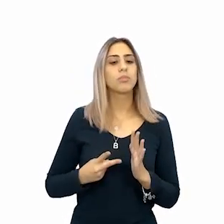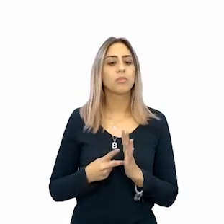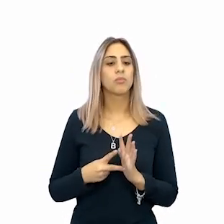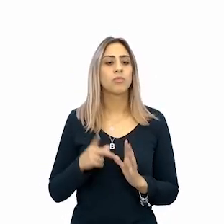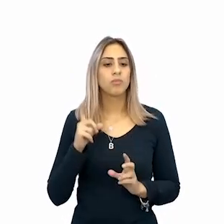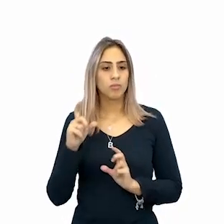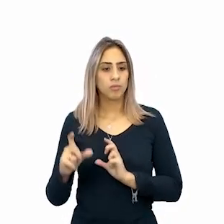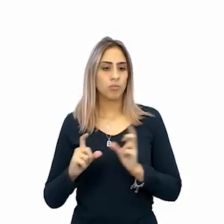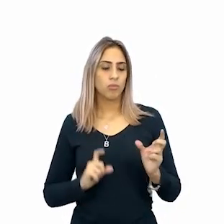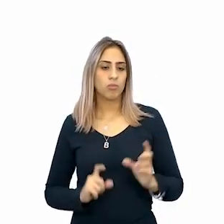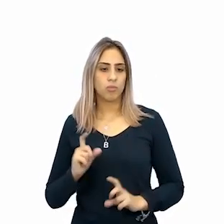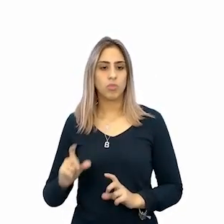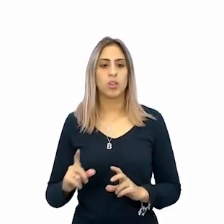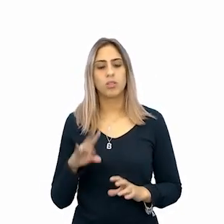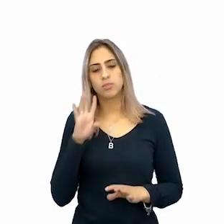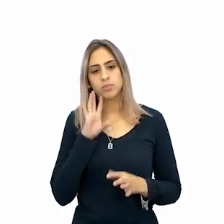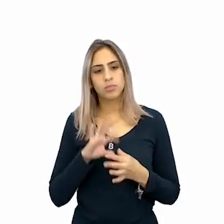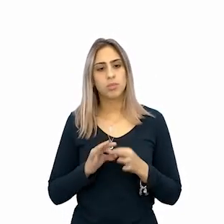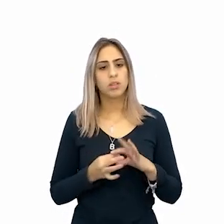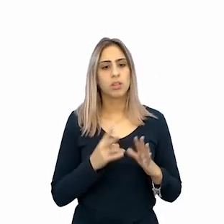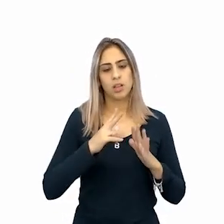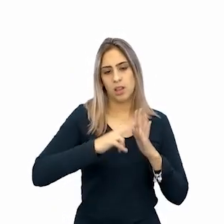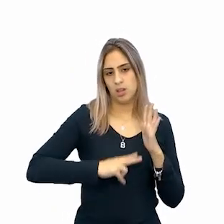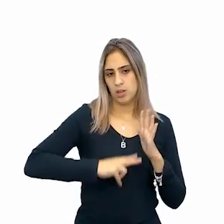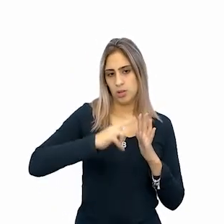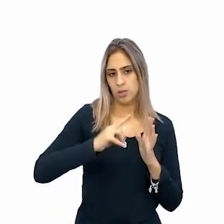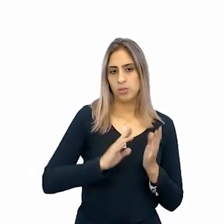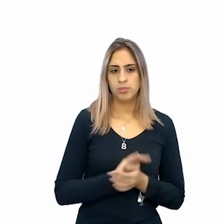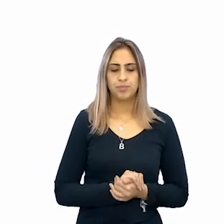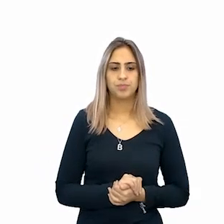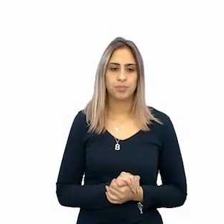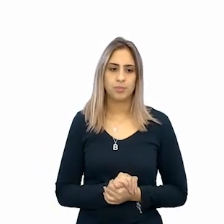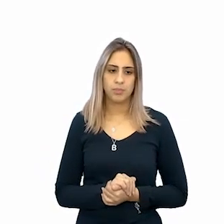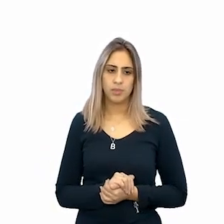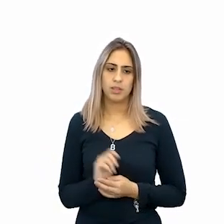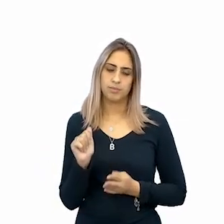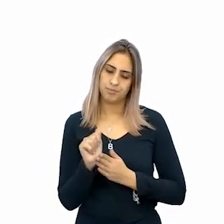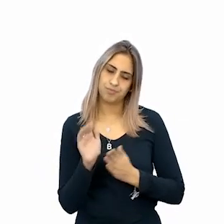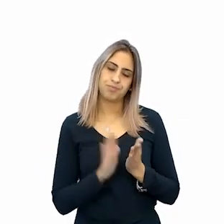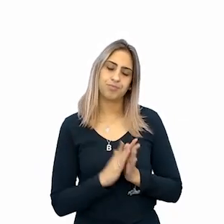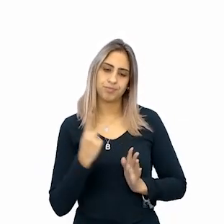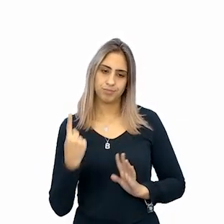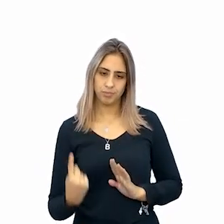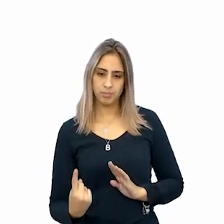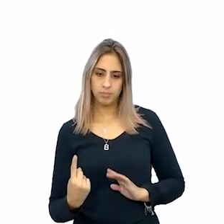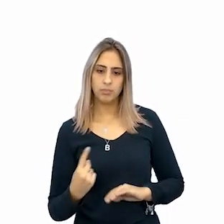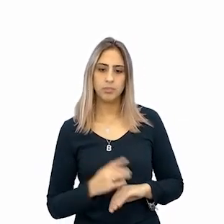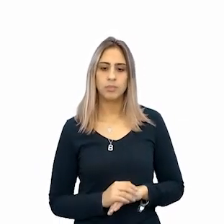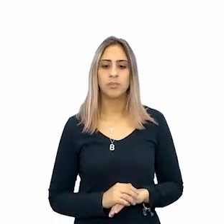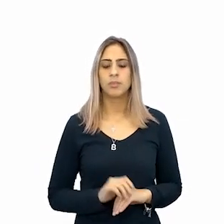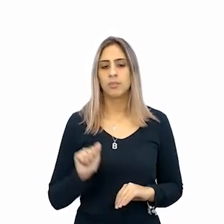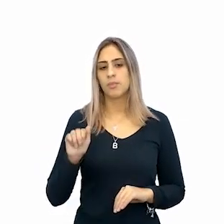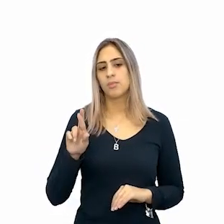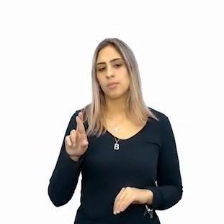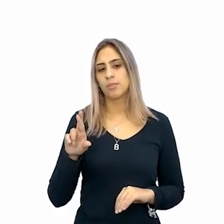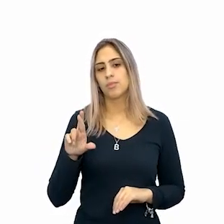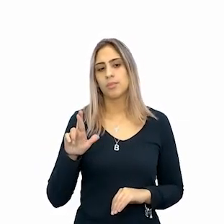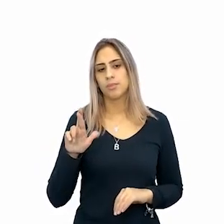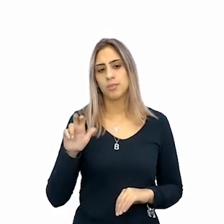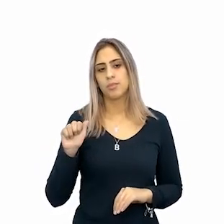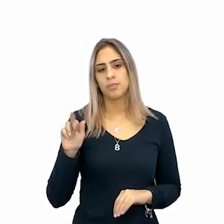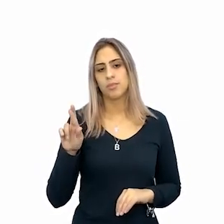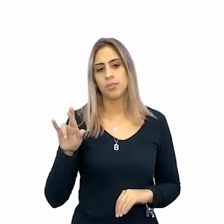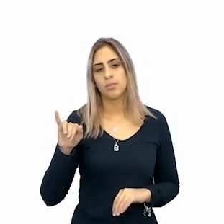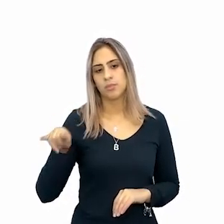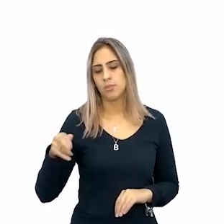de palavras no contexto da leitura. Tá? Então, atividade 1, ararajuba é uma ave